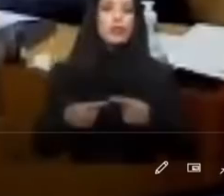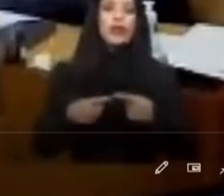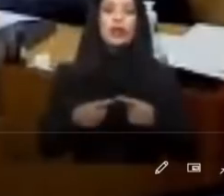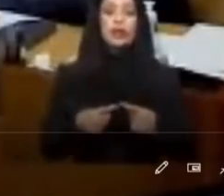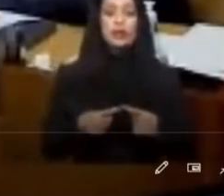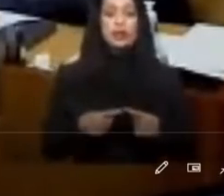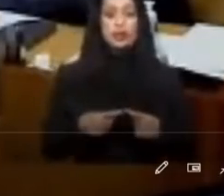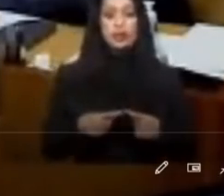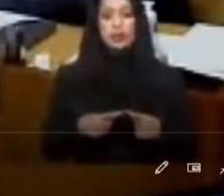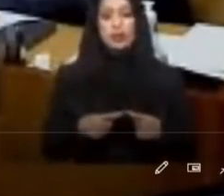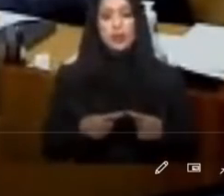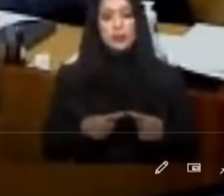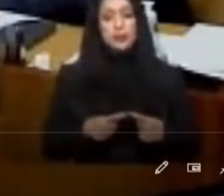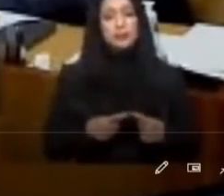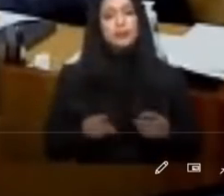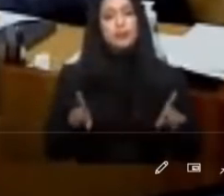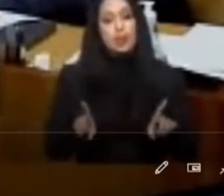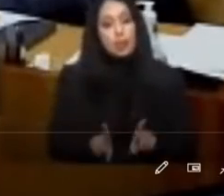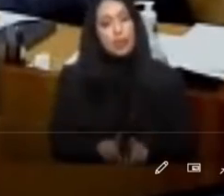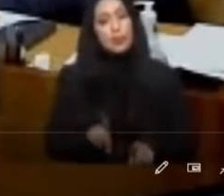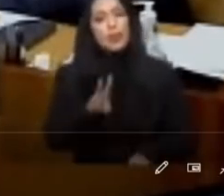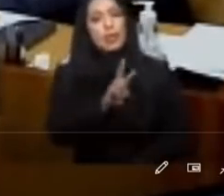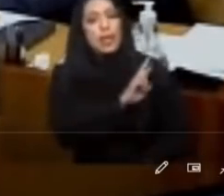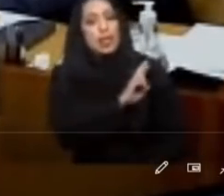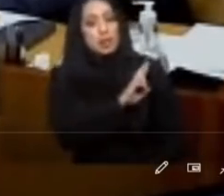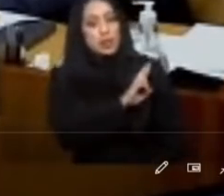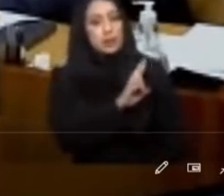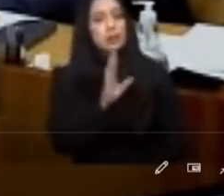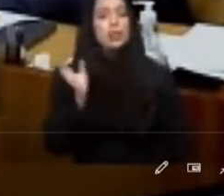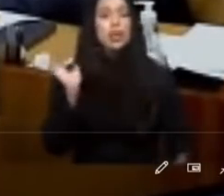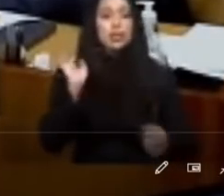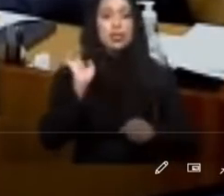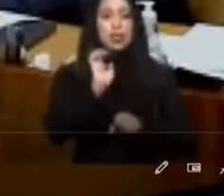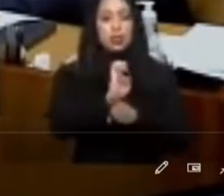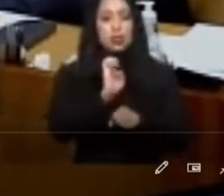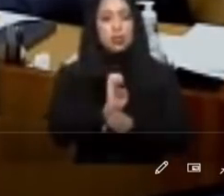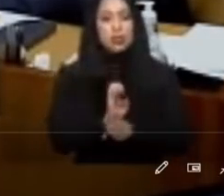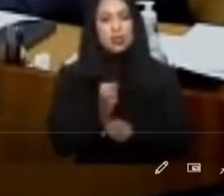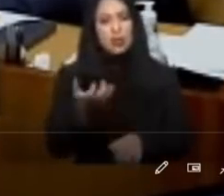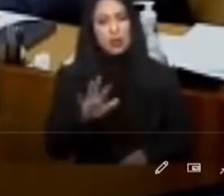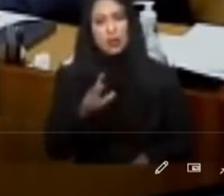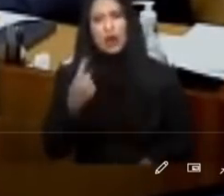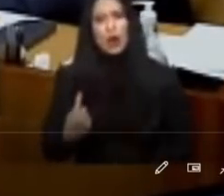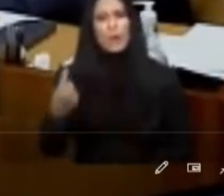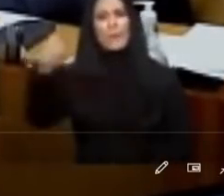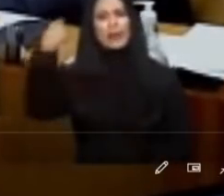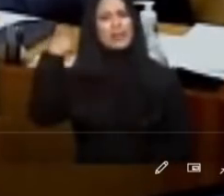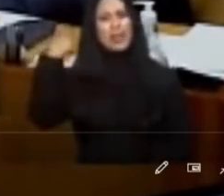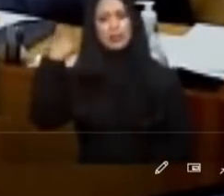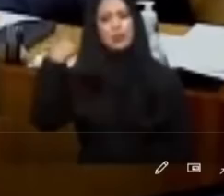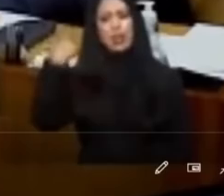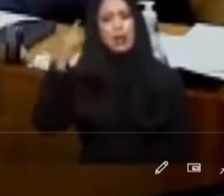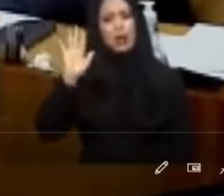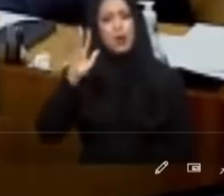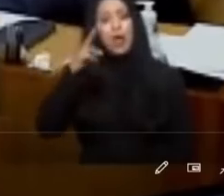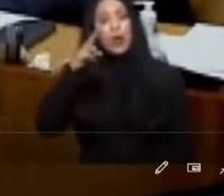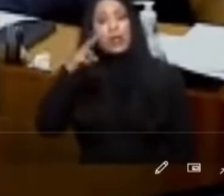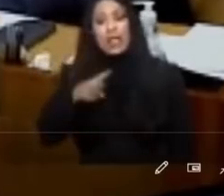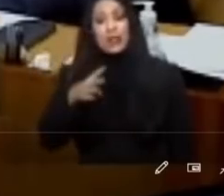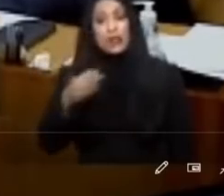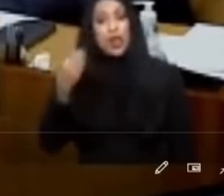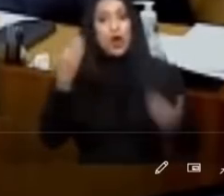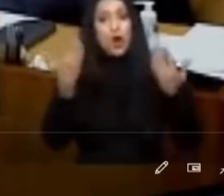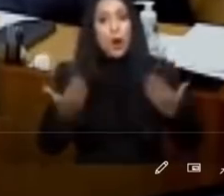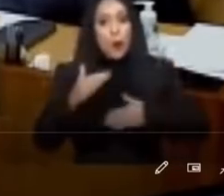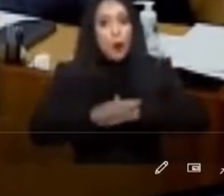questão vou tratar também da responsabilidade dos status eu digo eu quero olhar muito para o passado eu quero tentar ver